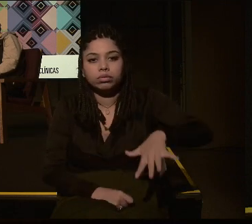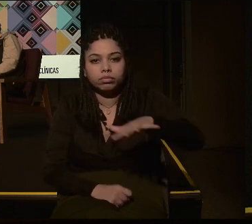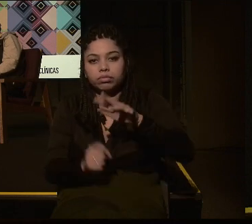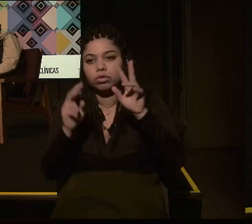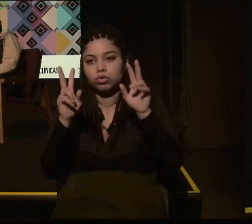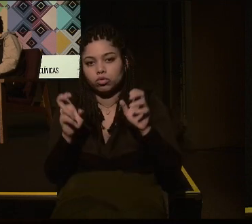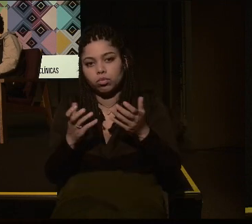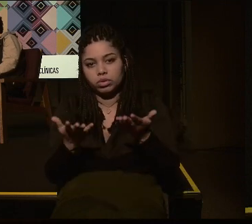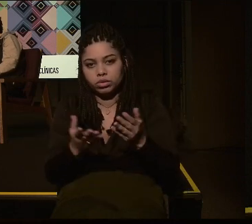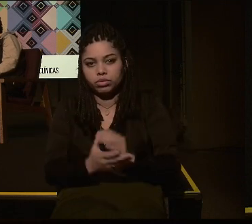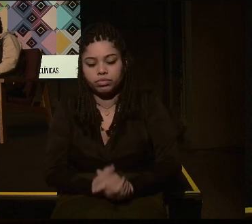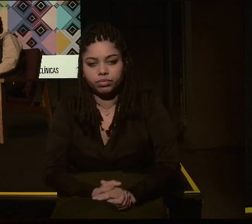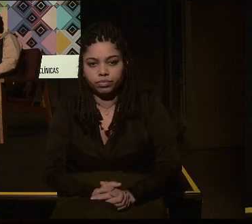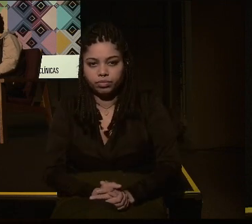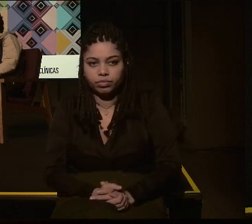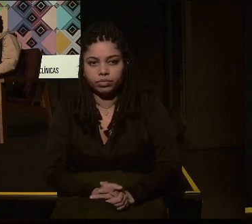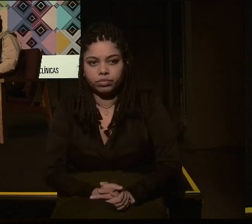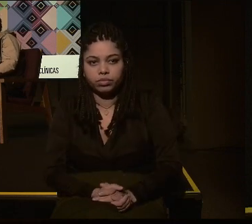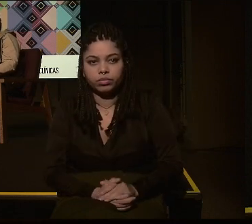sobre isso.